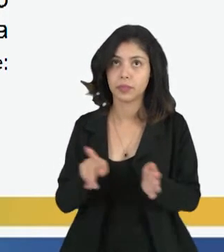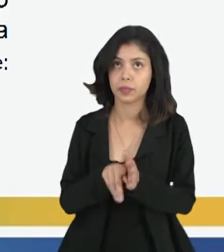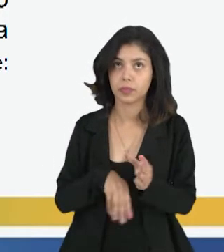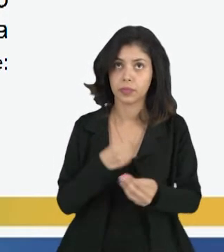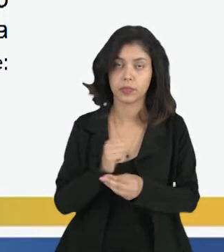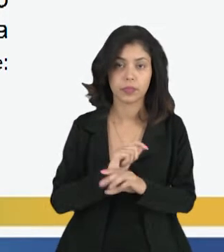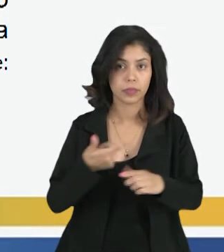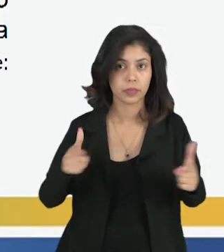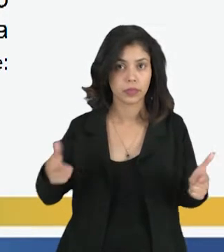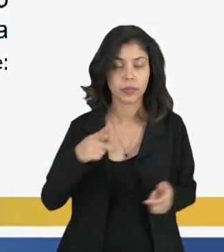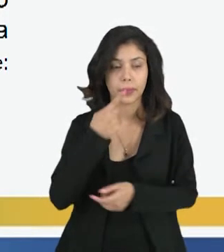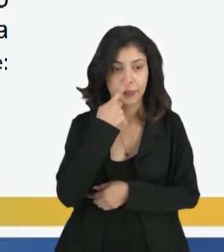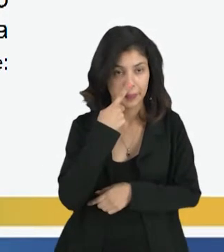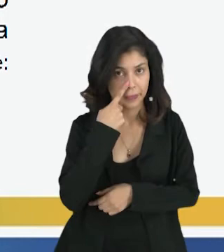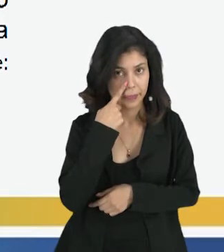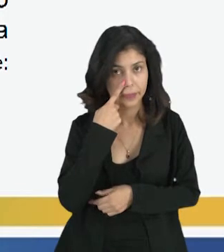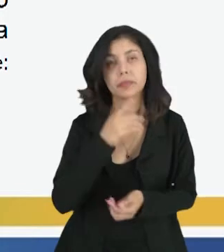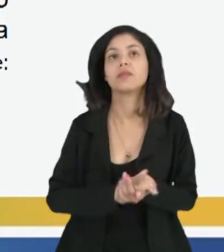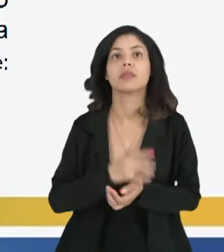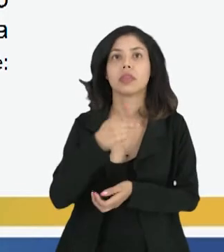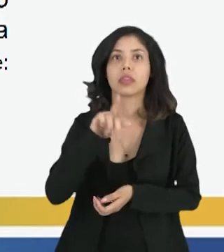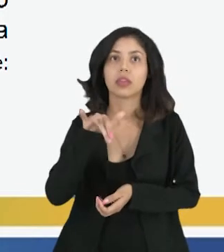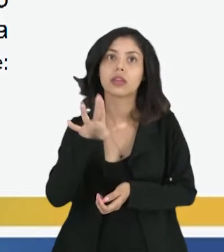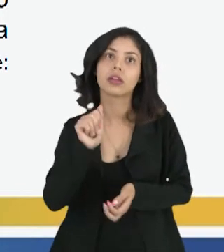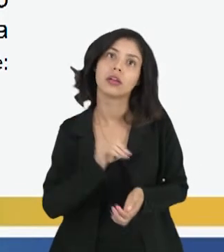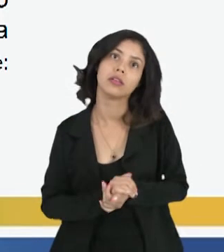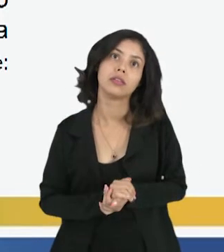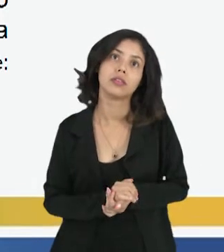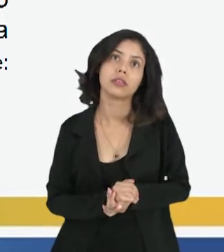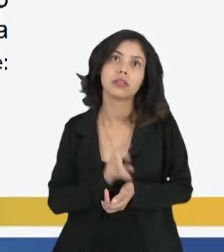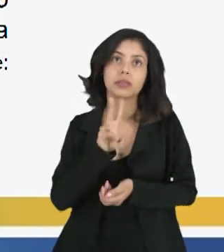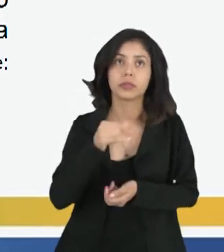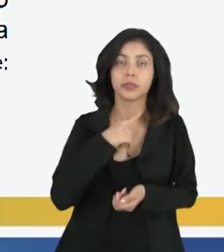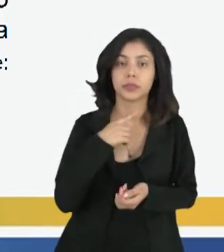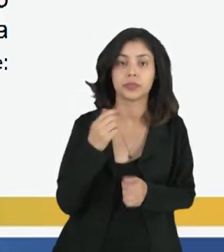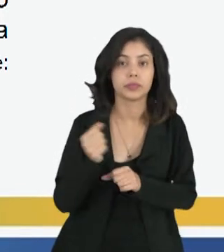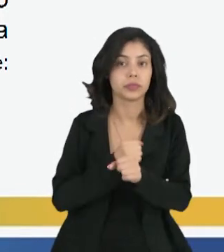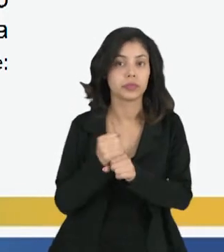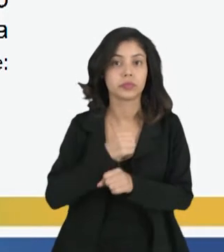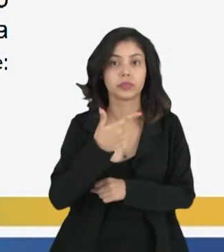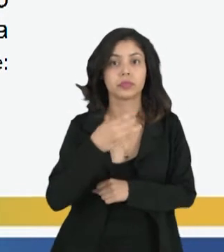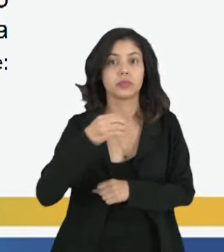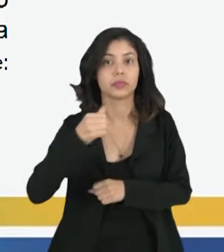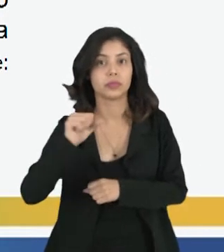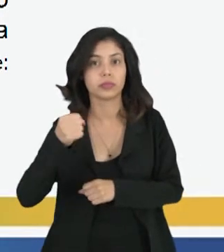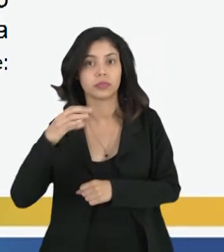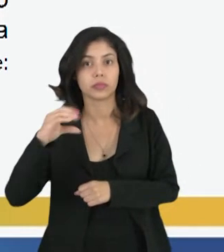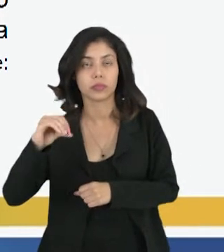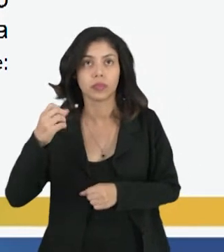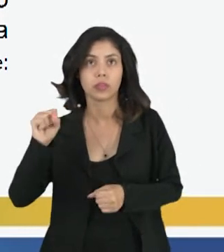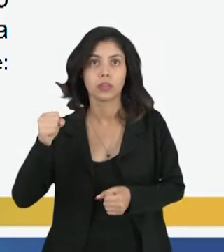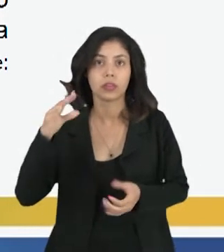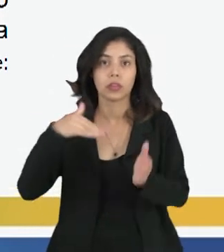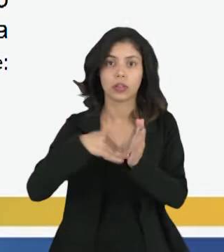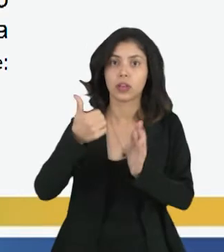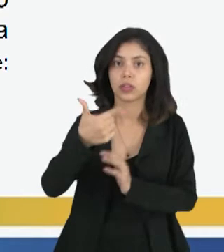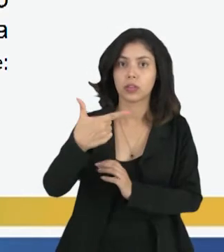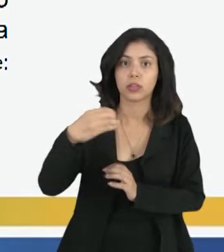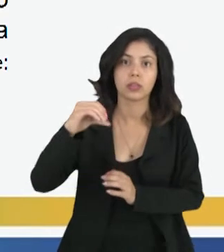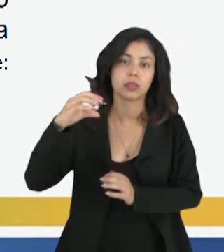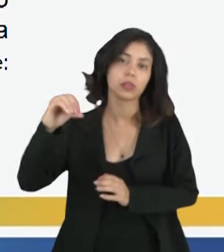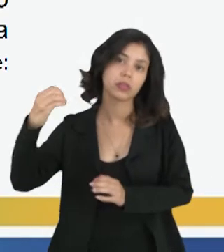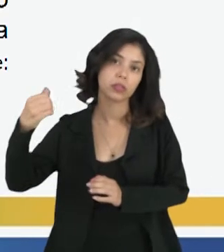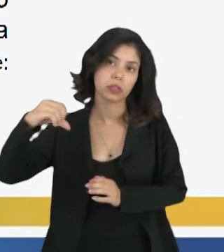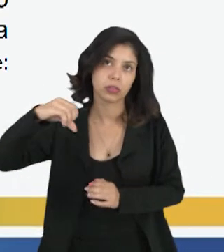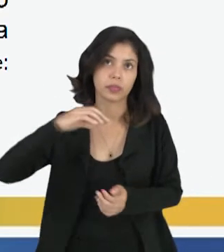com um crescimento notável. A Polônia é a economia que evitou a recessão do ano de 2008 a 2009, de mercado interno forte e